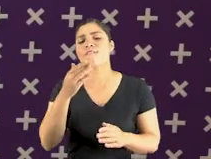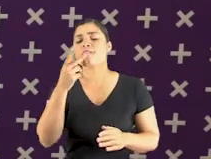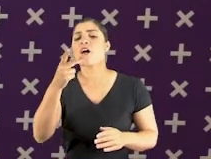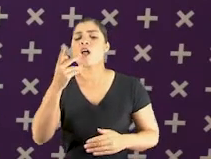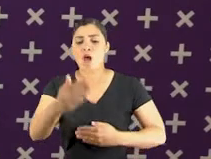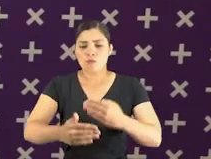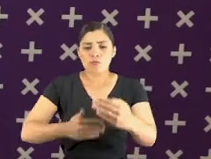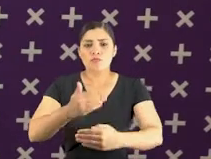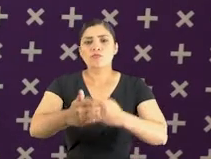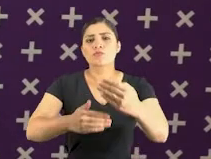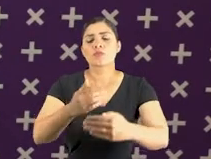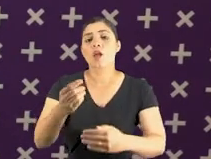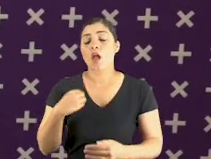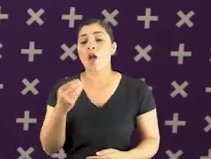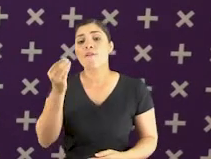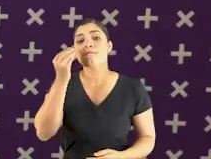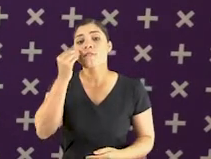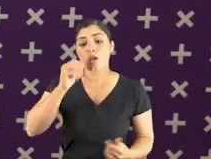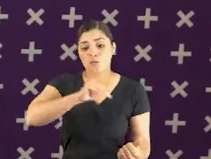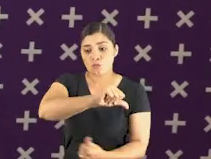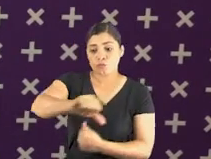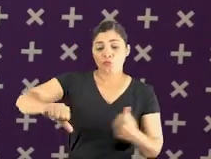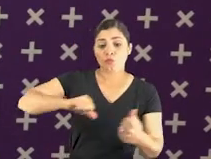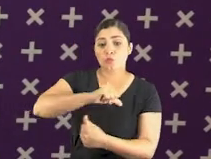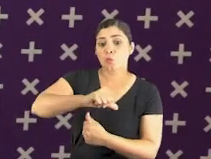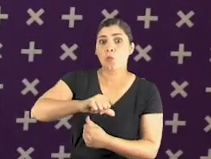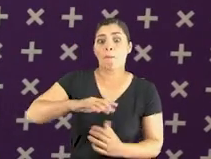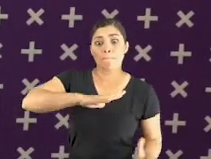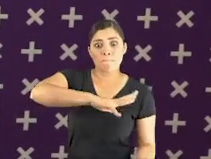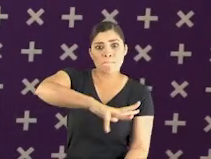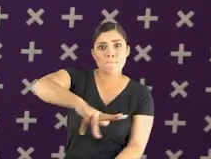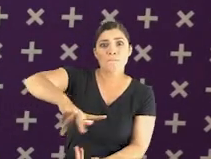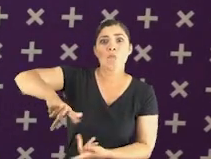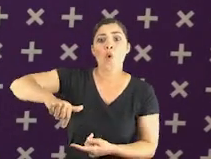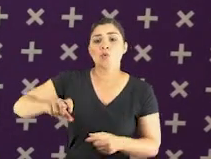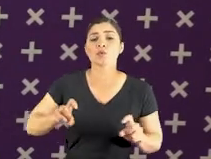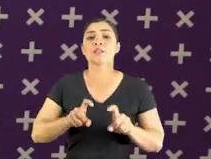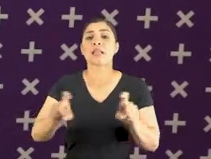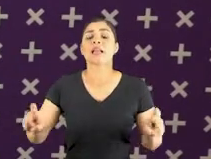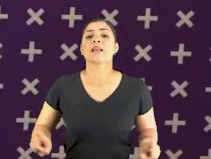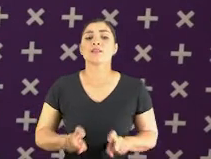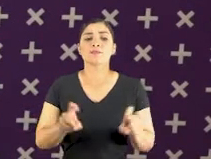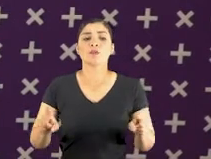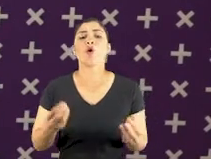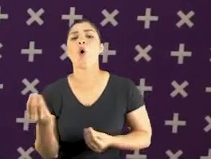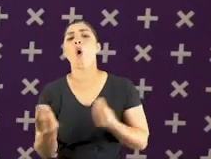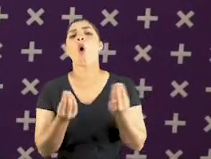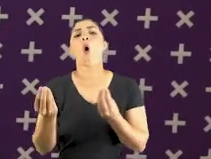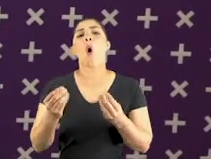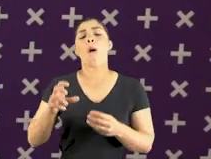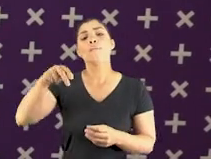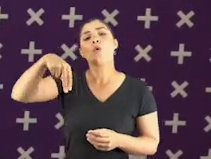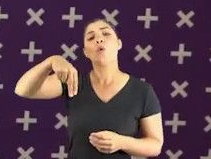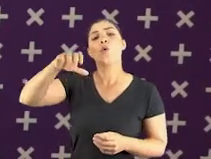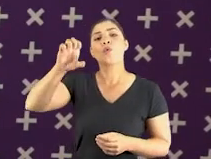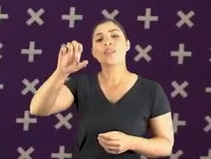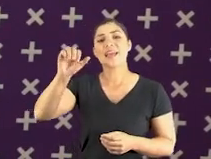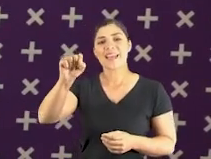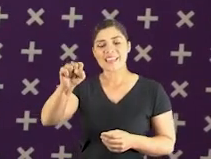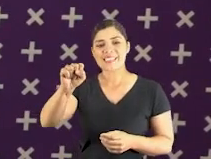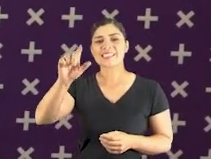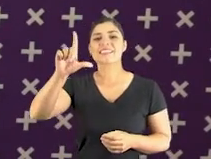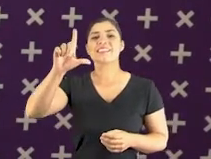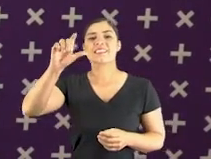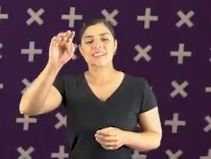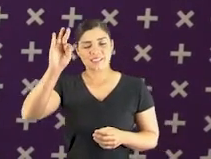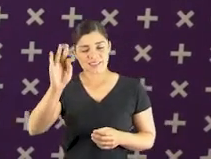evolução a gente assiste ao fenômeno da transformação digital no mundo inteiro como é que a Nestlé encara isso dentro desse contexto